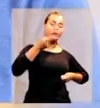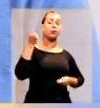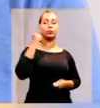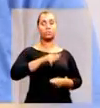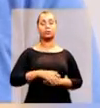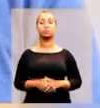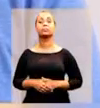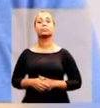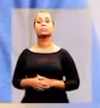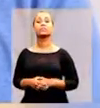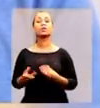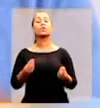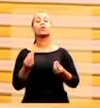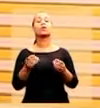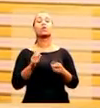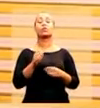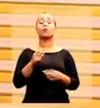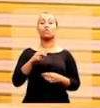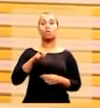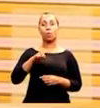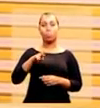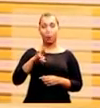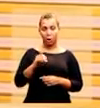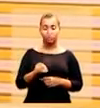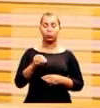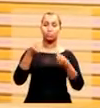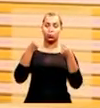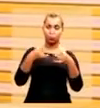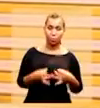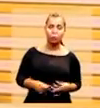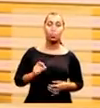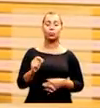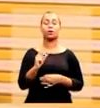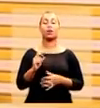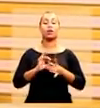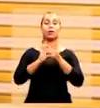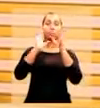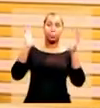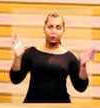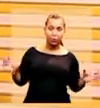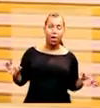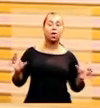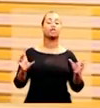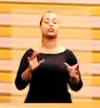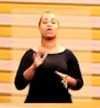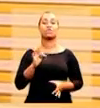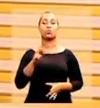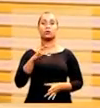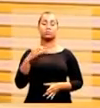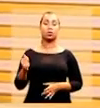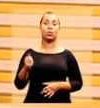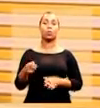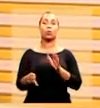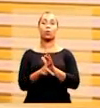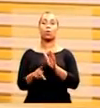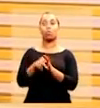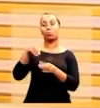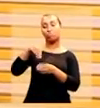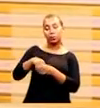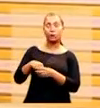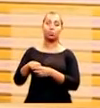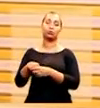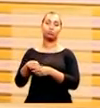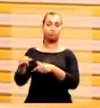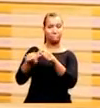até conseguir. O Eric, como é que faz? O Volpato falou um pouco sobre essa questão do que seria a liberdade da fruição versus o mercado.